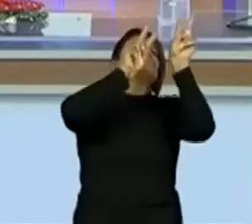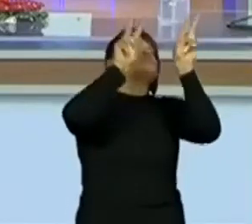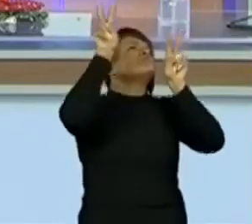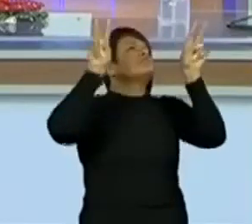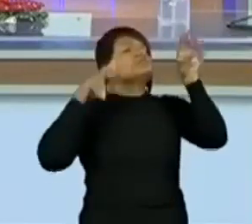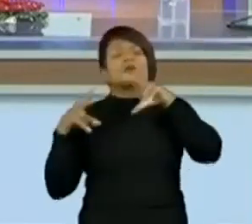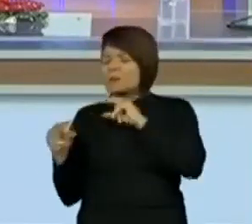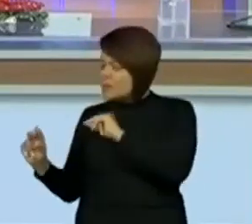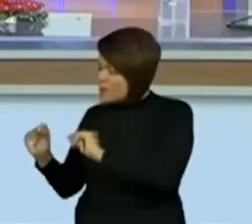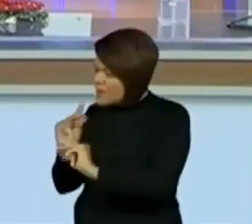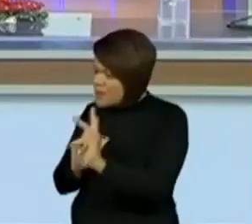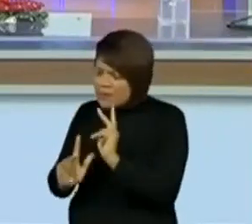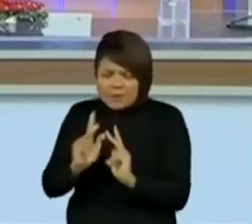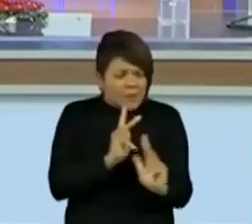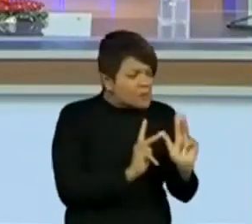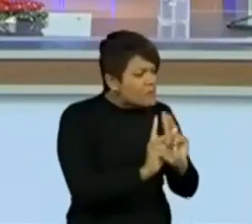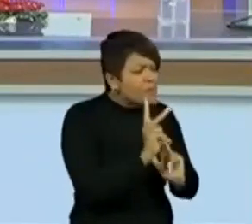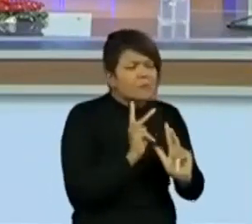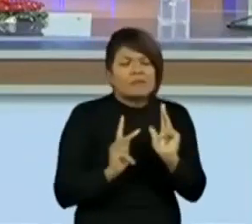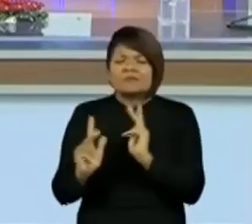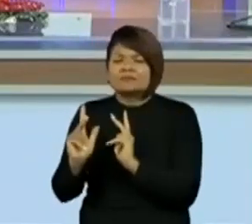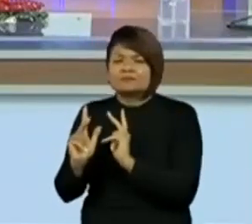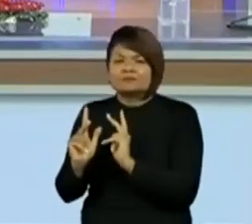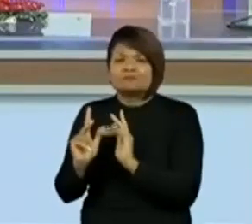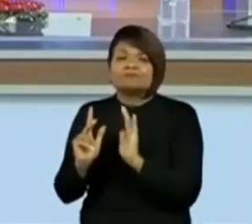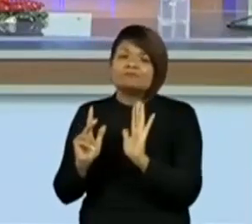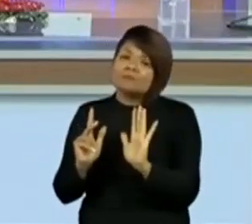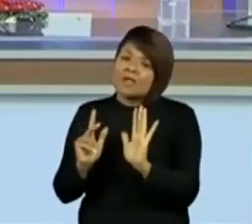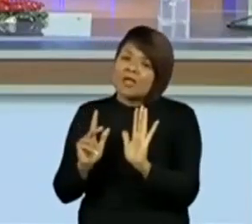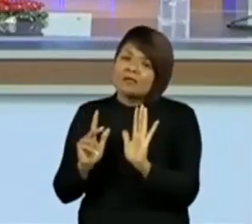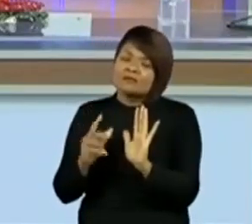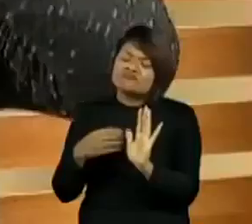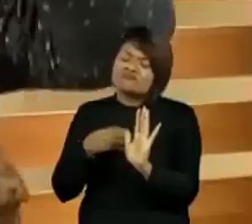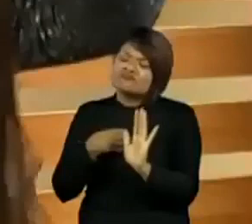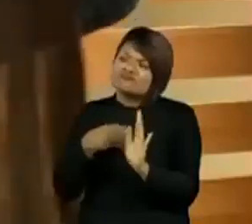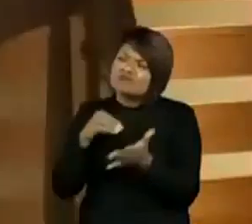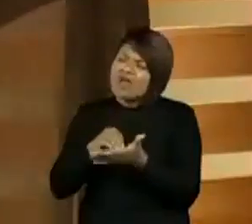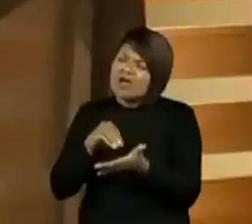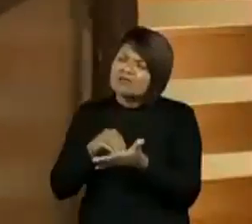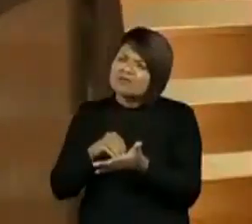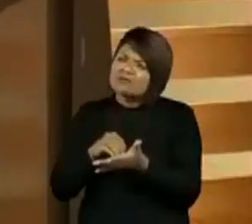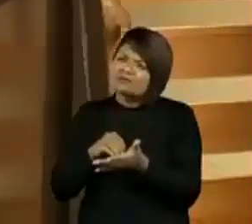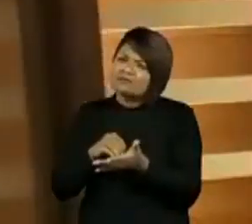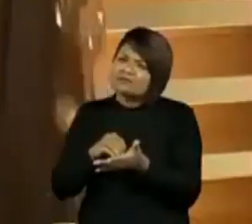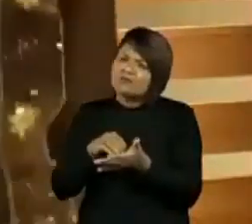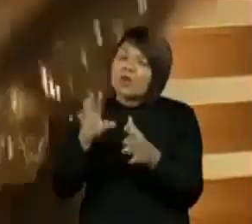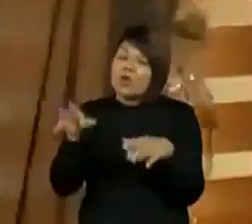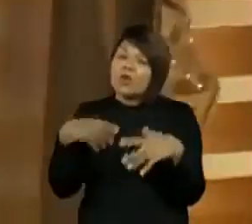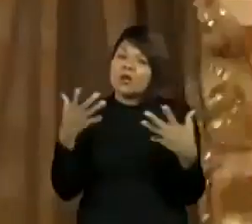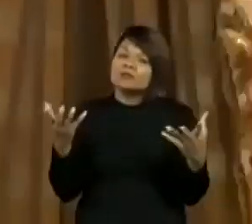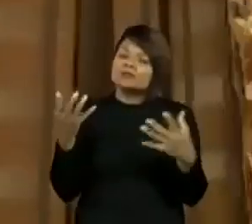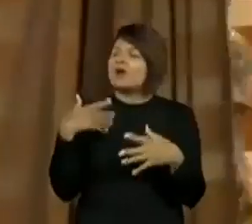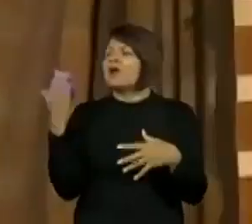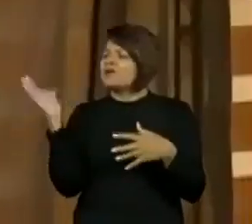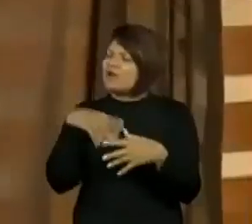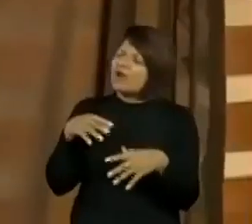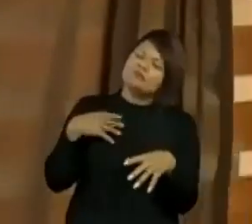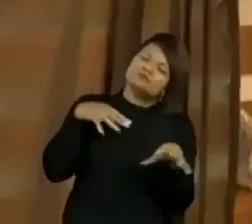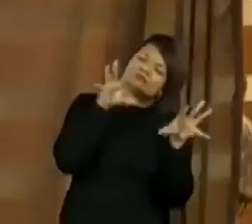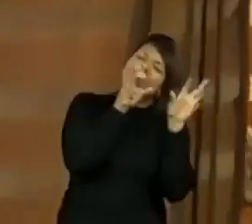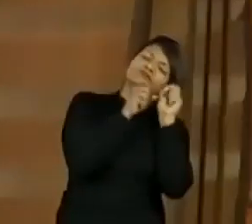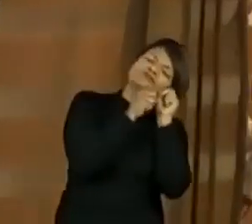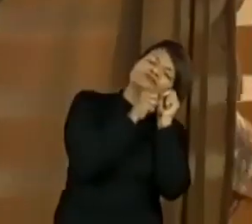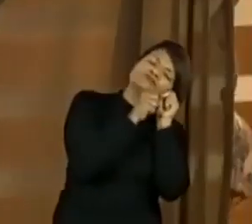coisa. Quando iam dormir, não encontravam nem nos seus sonhos histórias que